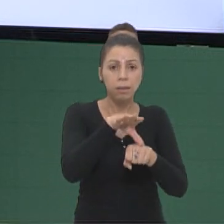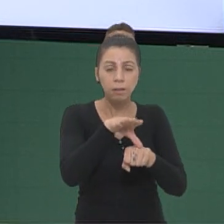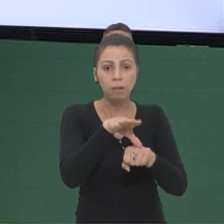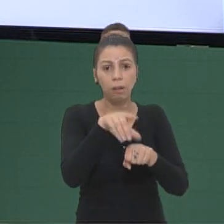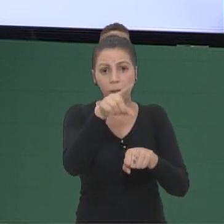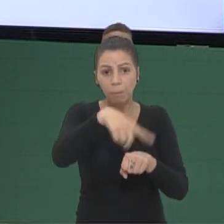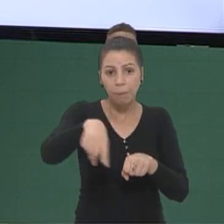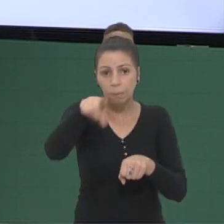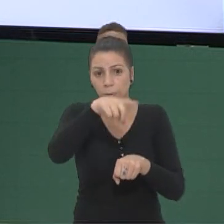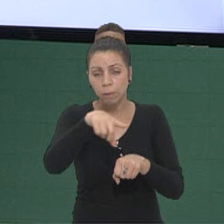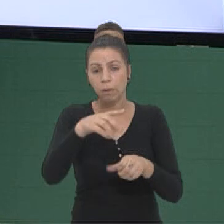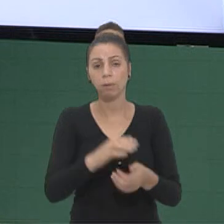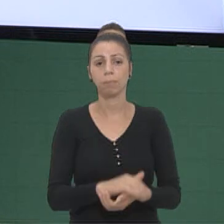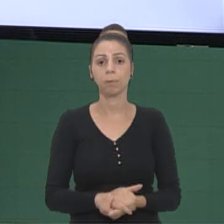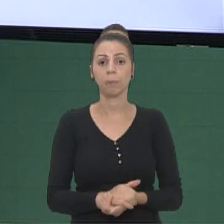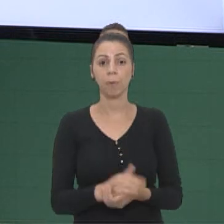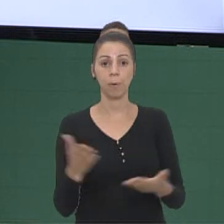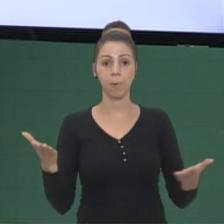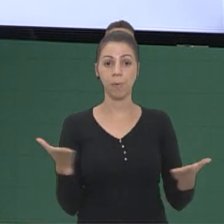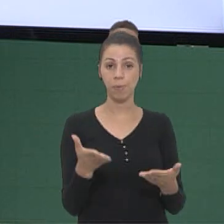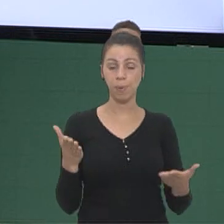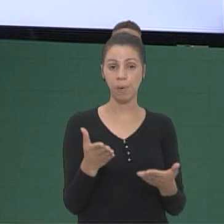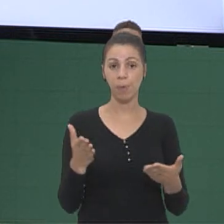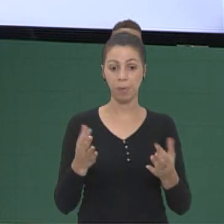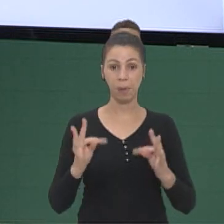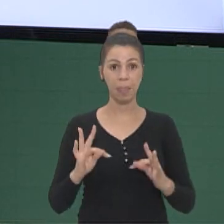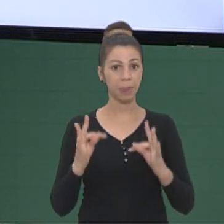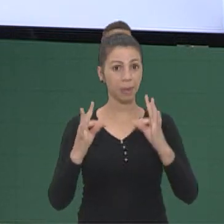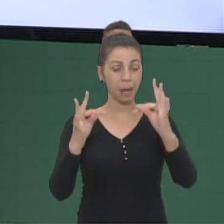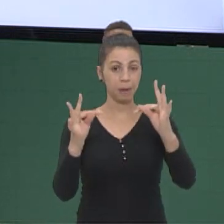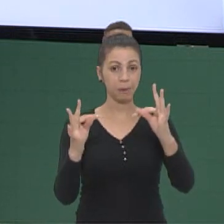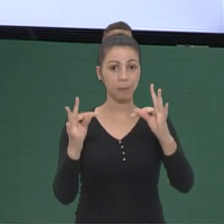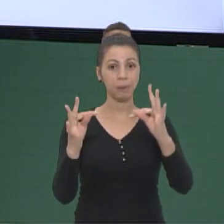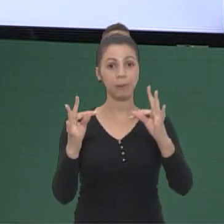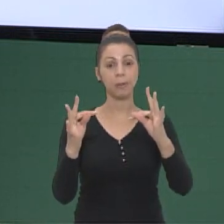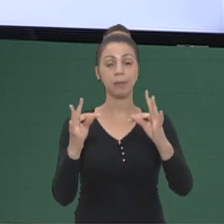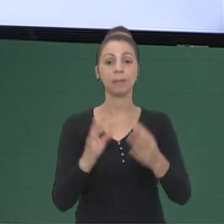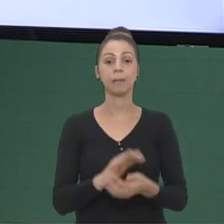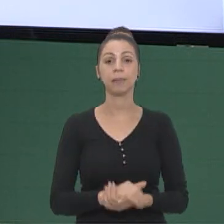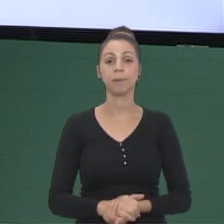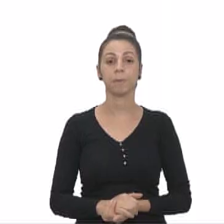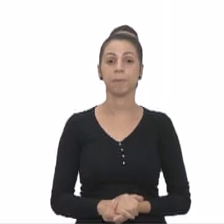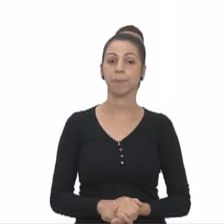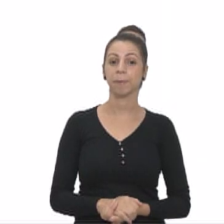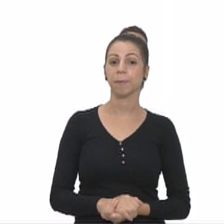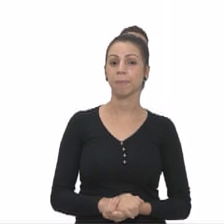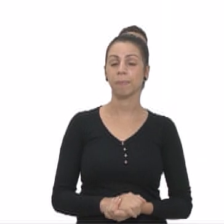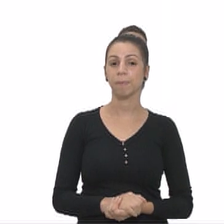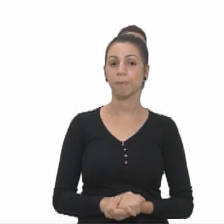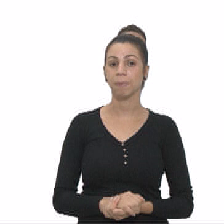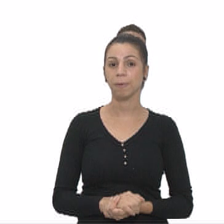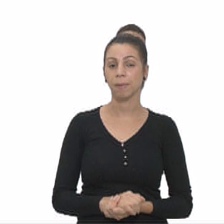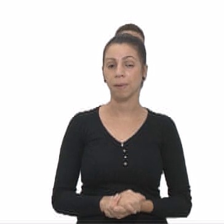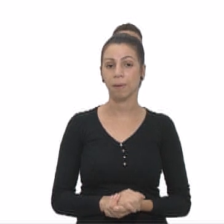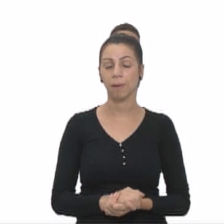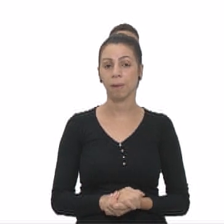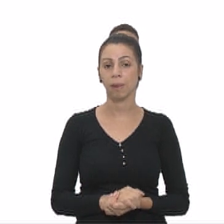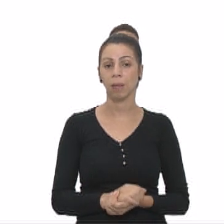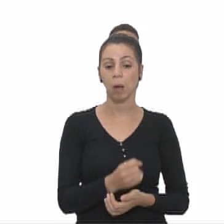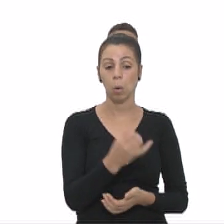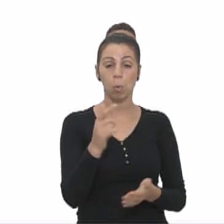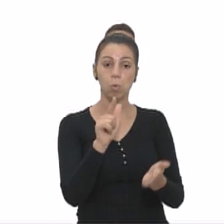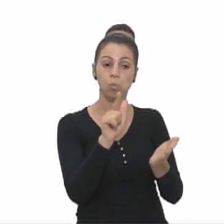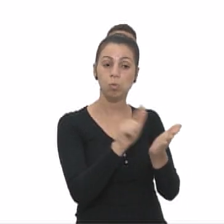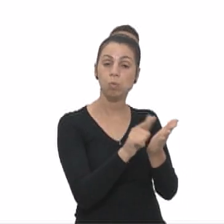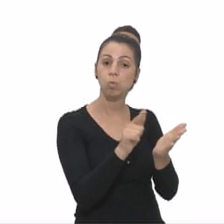tá? Então hoje nós estamos aí sempre lidando com a tecnologia, lembra o início da nossa reflexão da aula? Então sugestões de alguns jornais